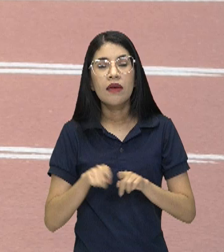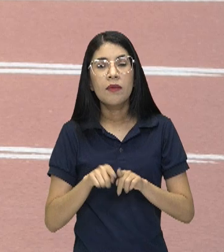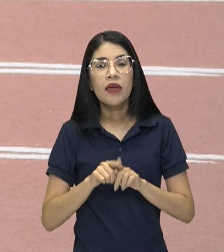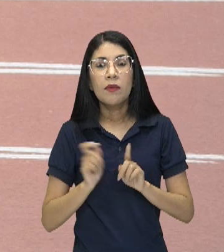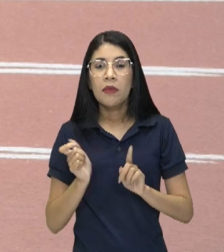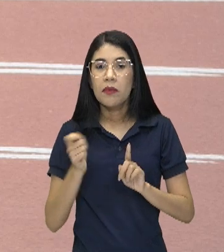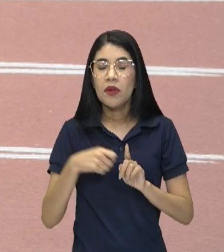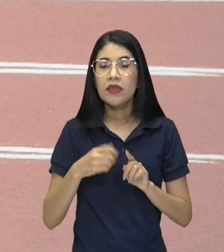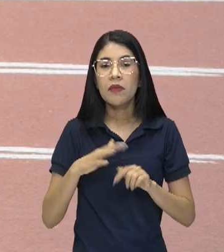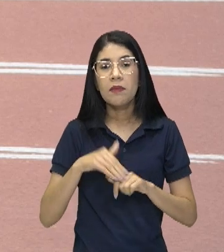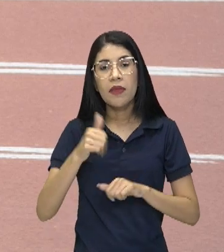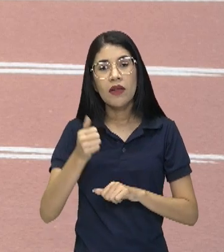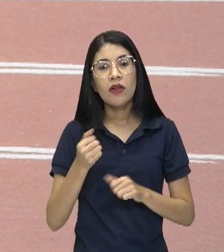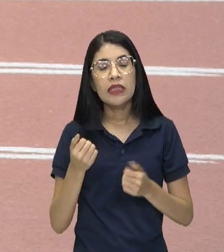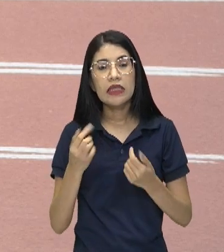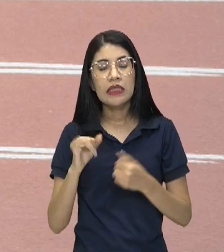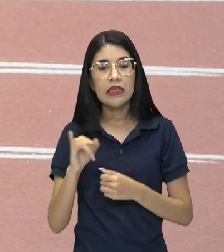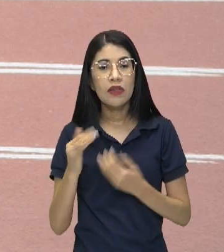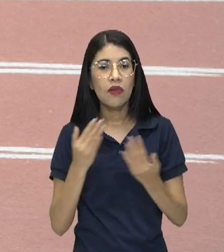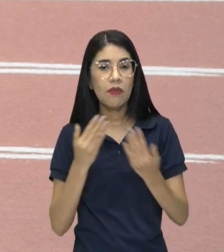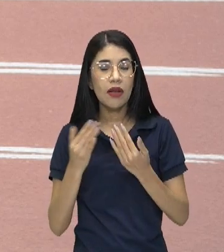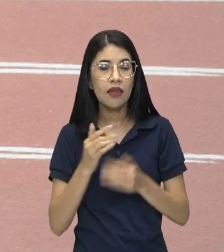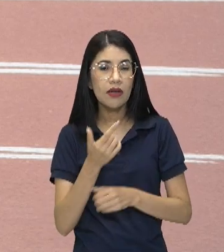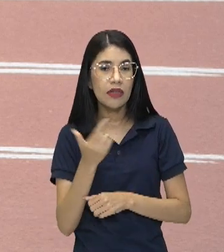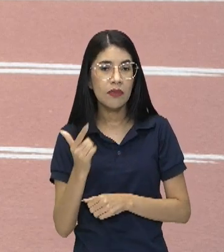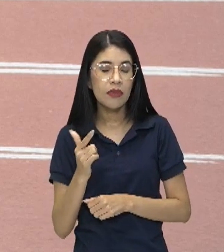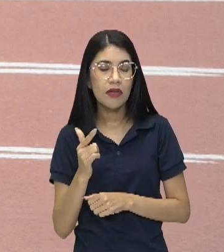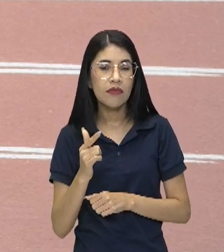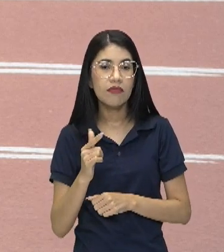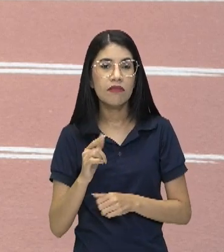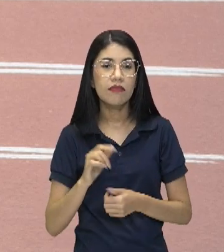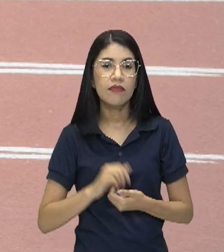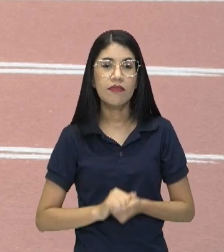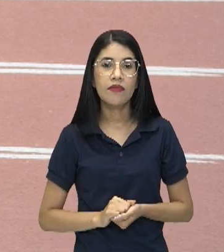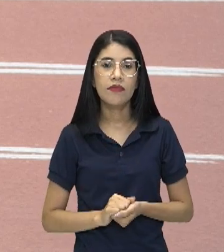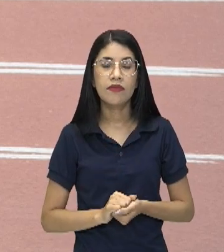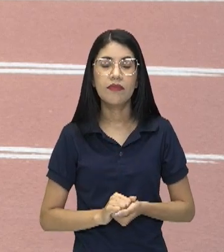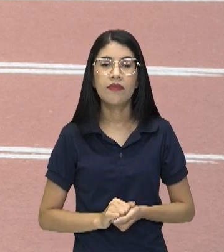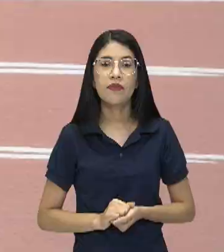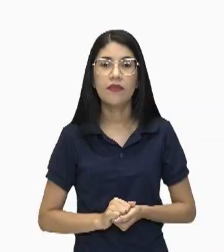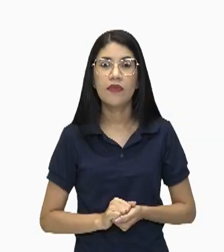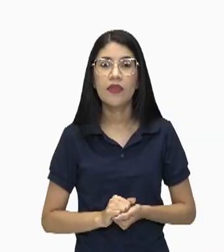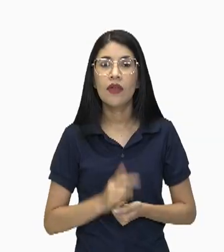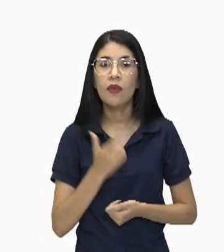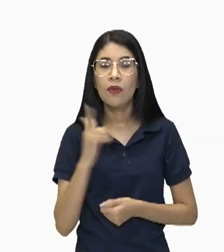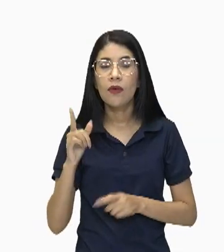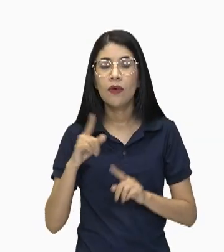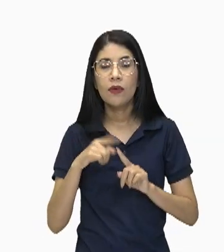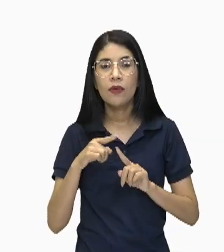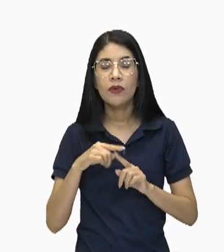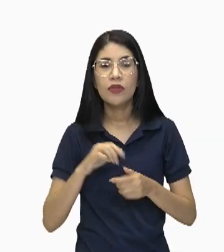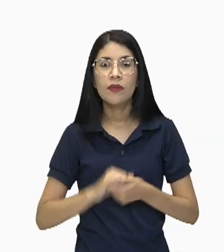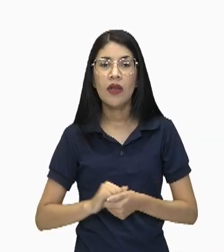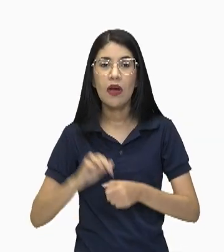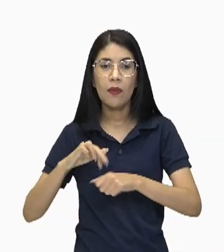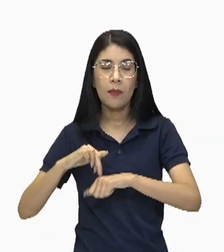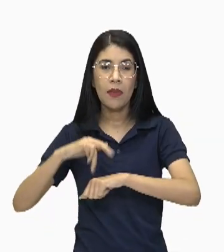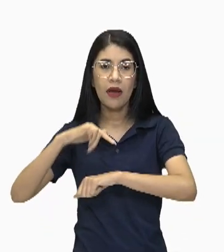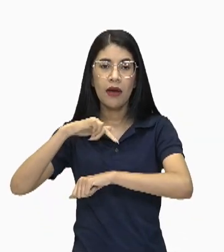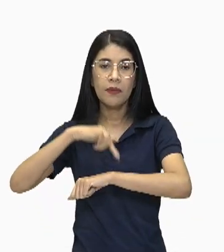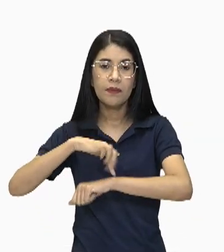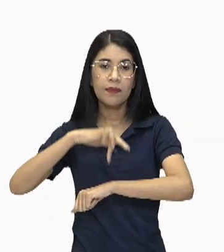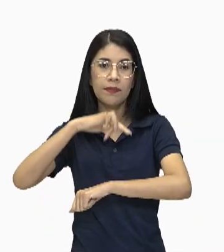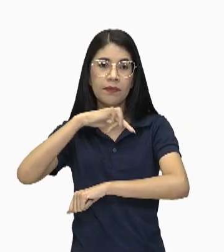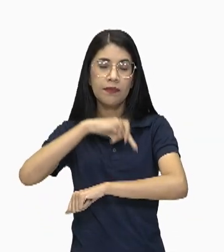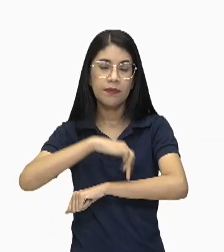até melhor do que aqueles que não usam prótese. Vamos para outra modalidade, o salto triplo. No